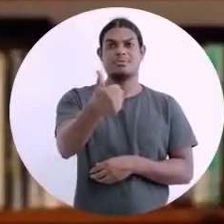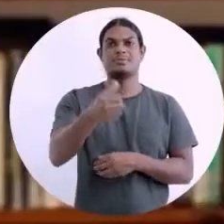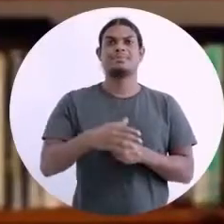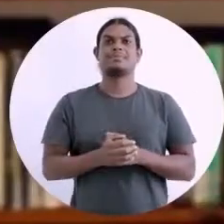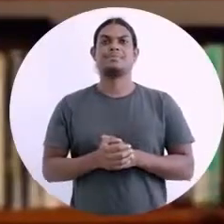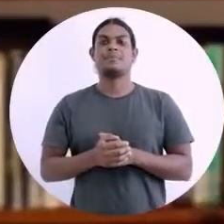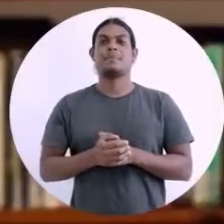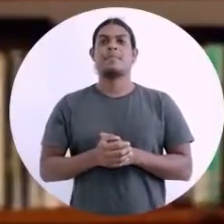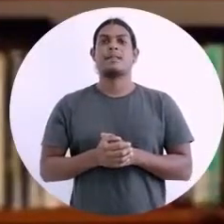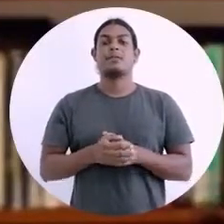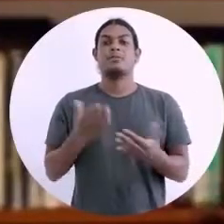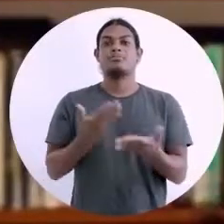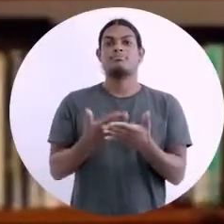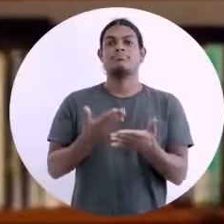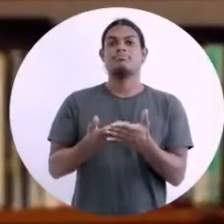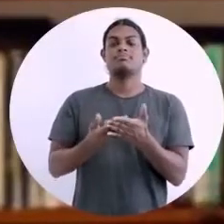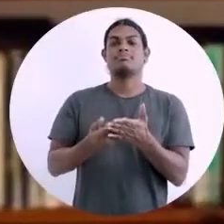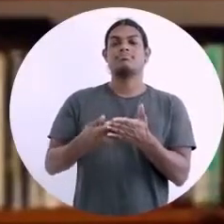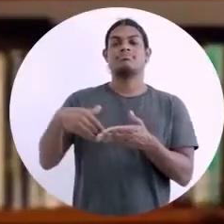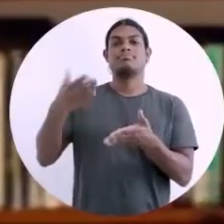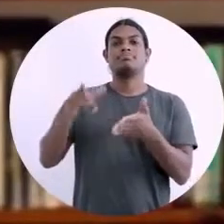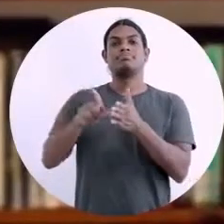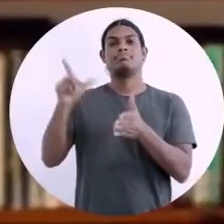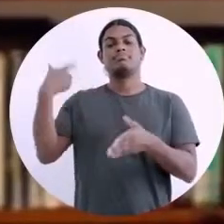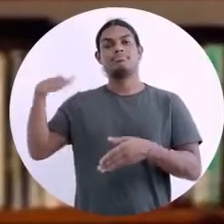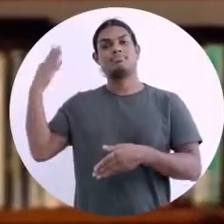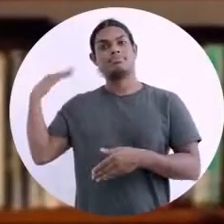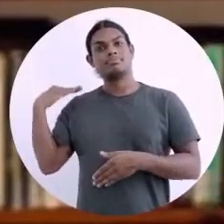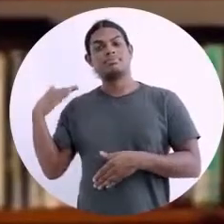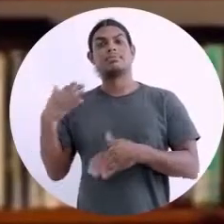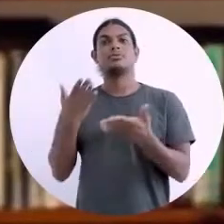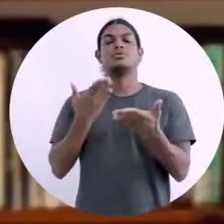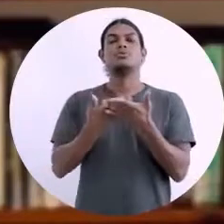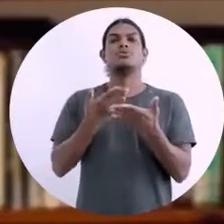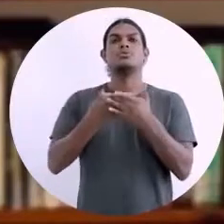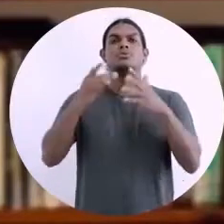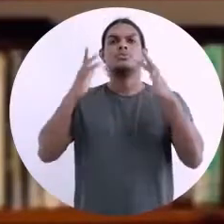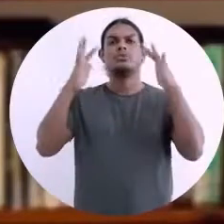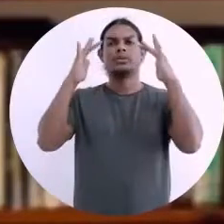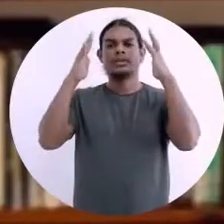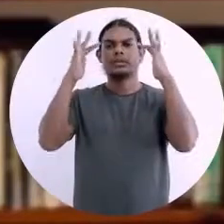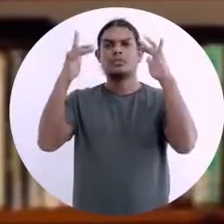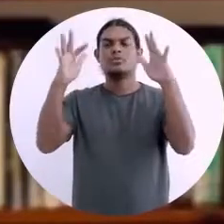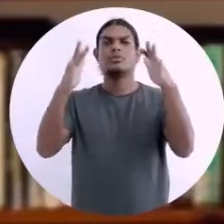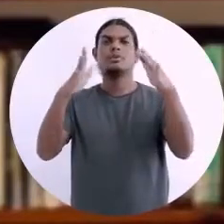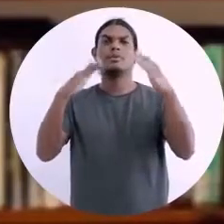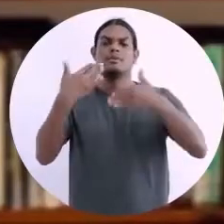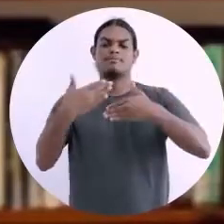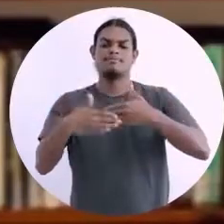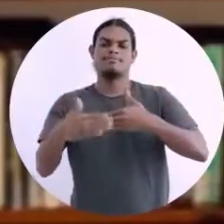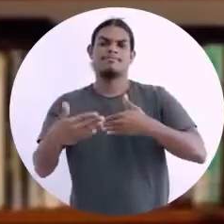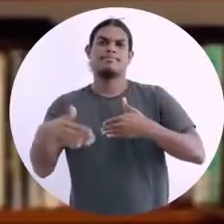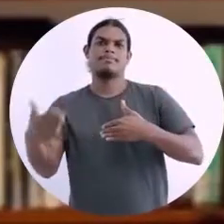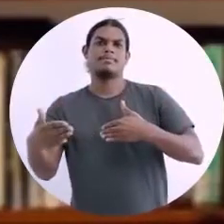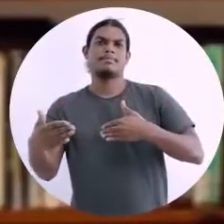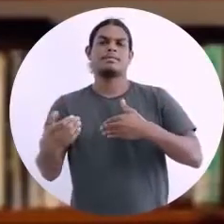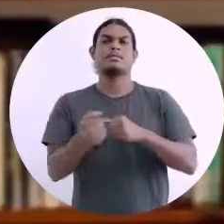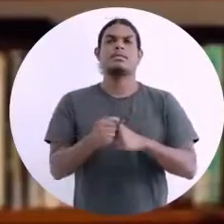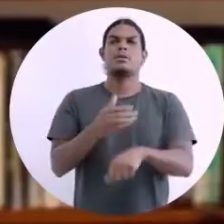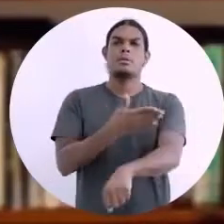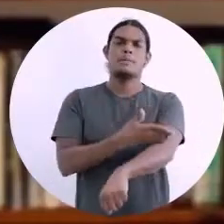Bom, nas aulas anteriores nós vimos um pouco sobre a teoria da classificação, os processos que envolvem a prática